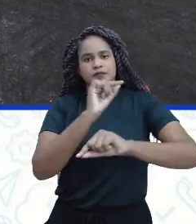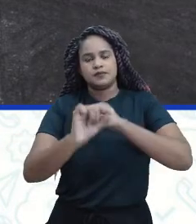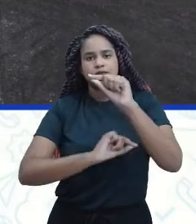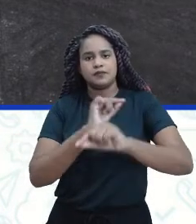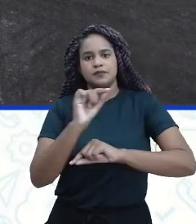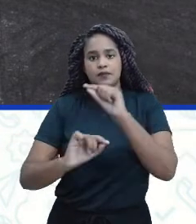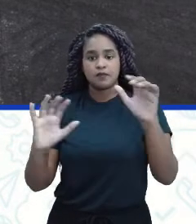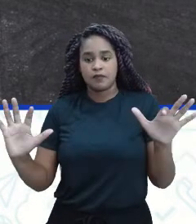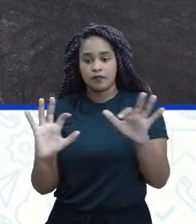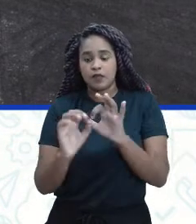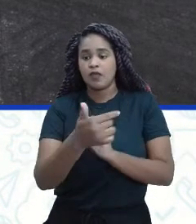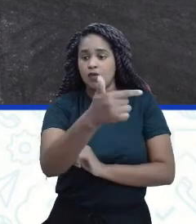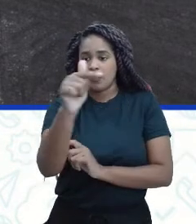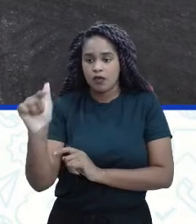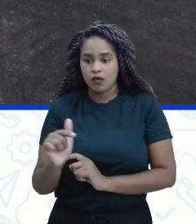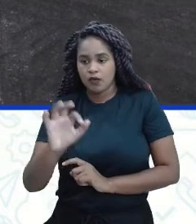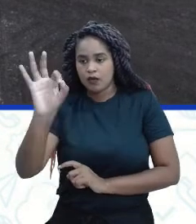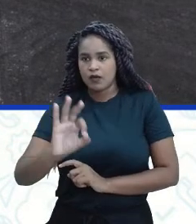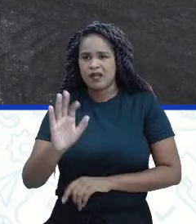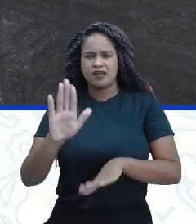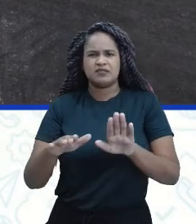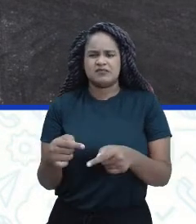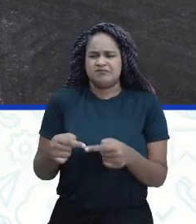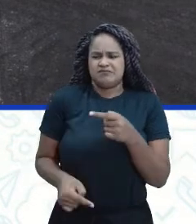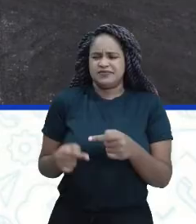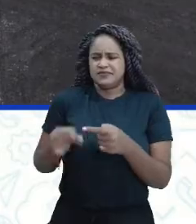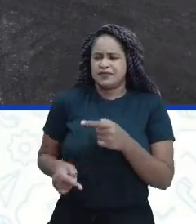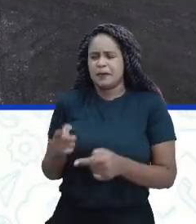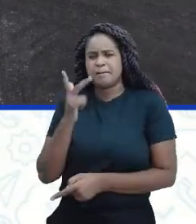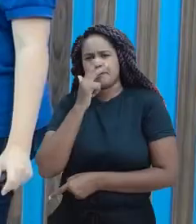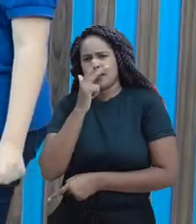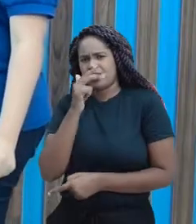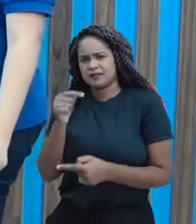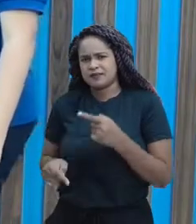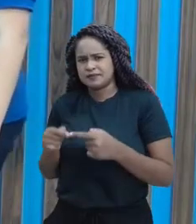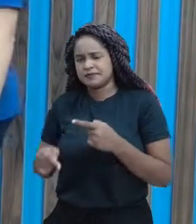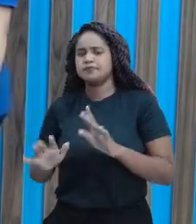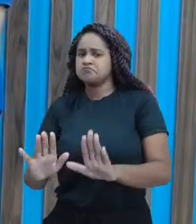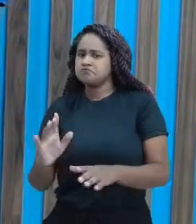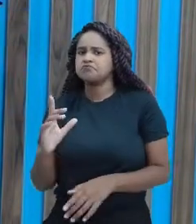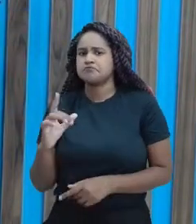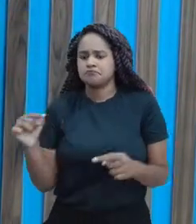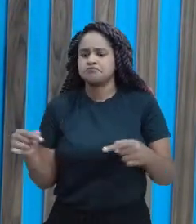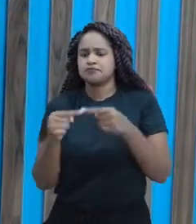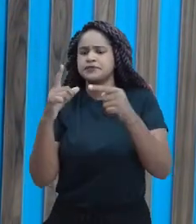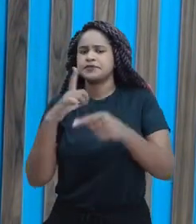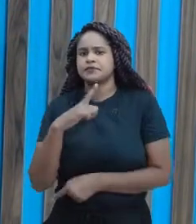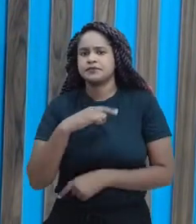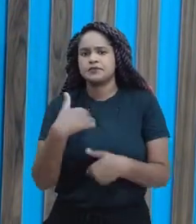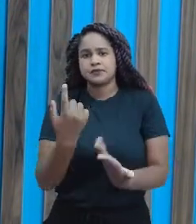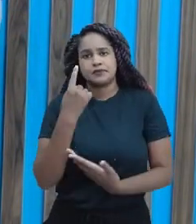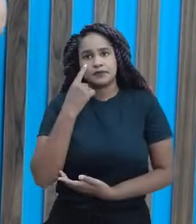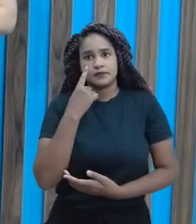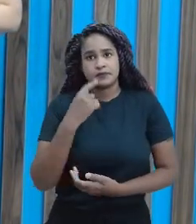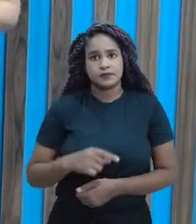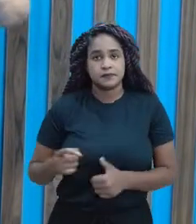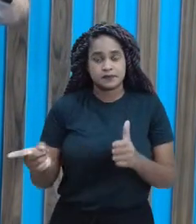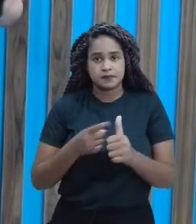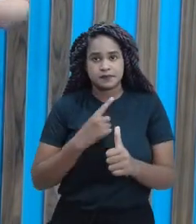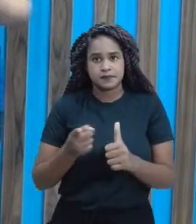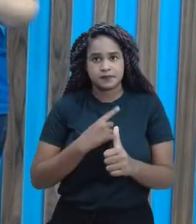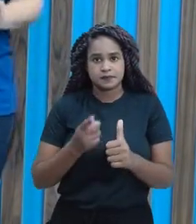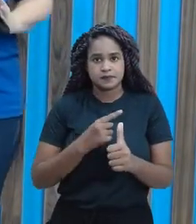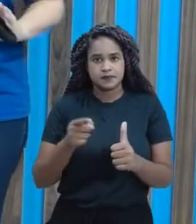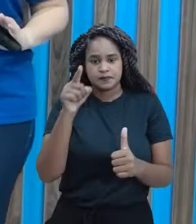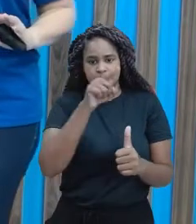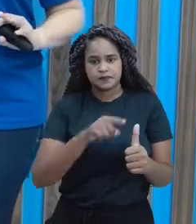outros percentuais que não fazem tanto sentido, né? Que não são tão frequentes. Então, vamos lá. A gente tem aí inicialmente a tela circulando